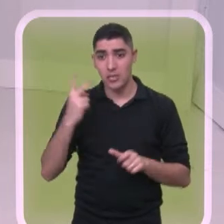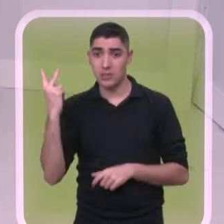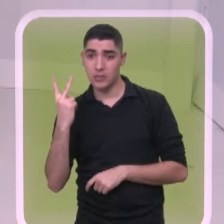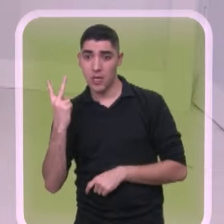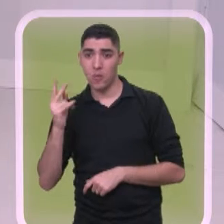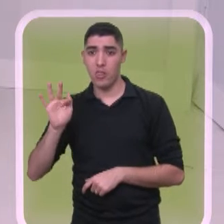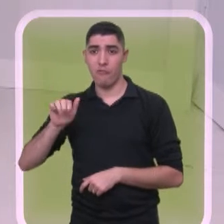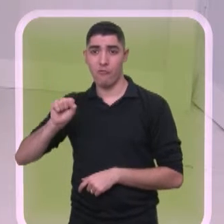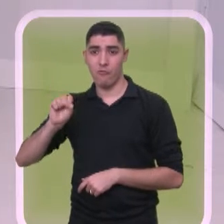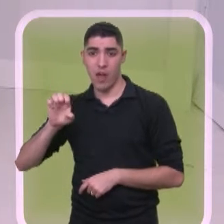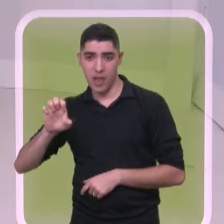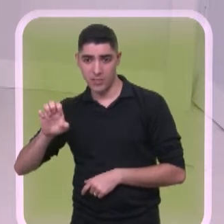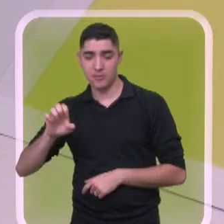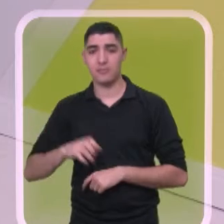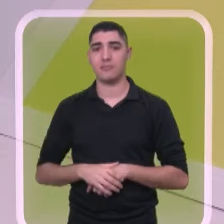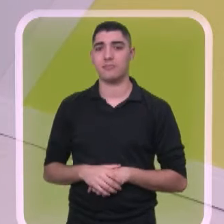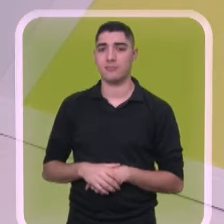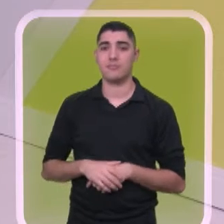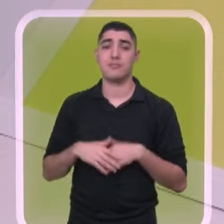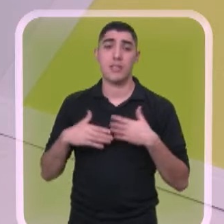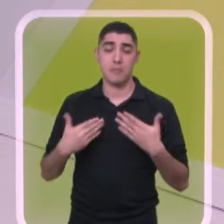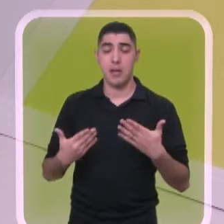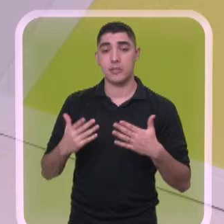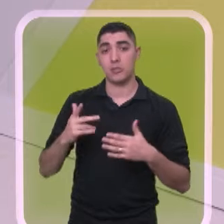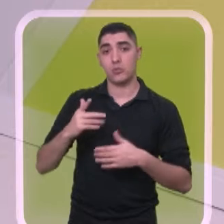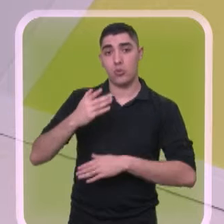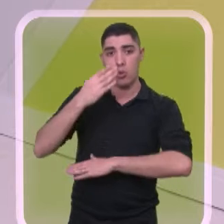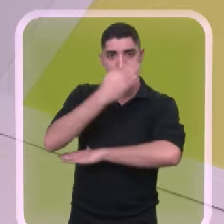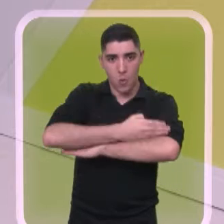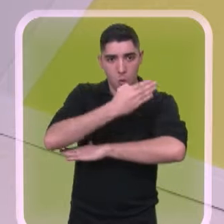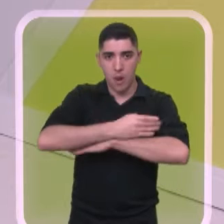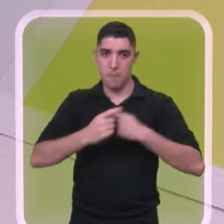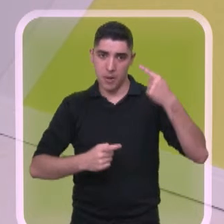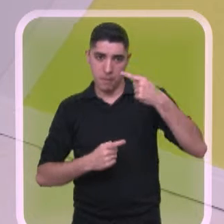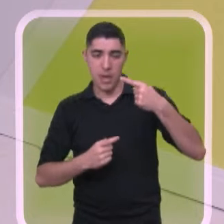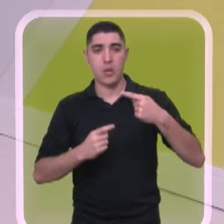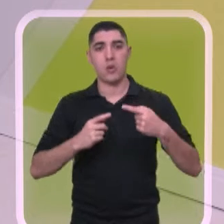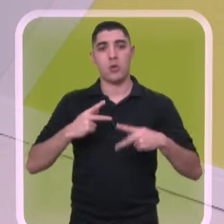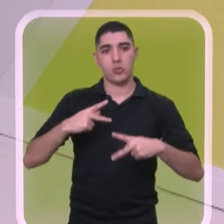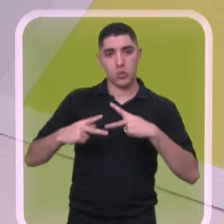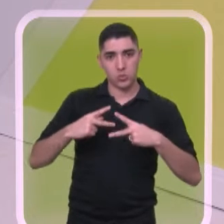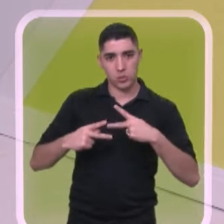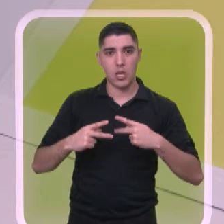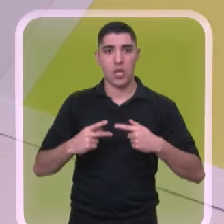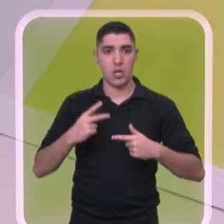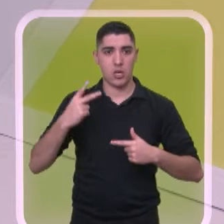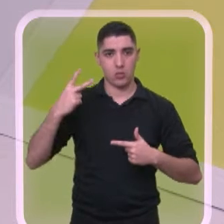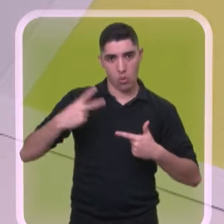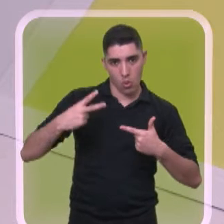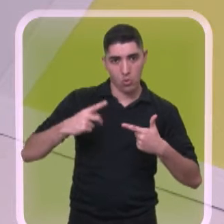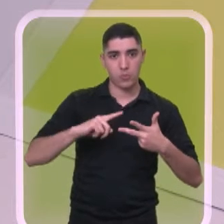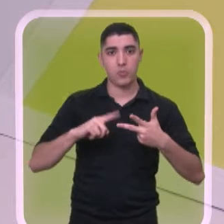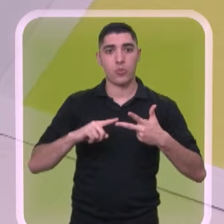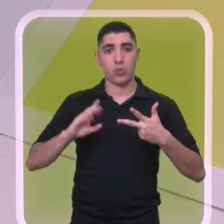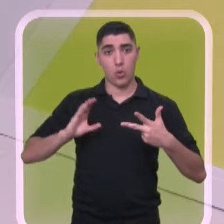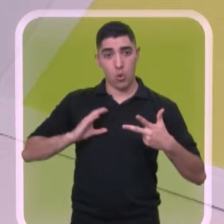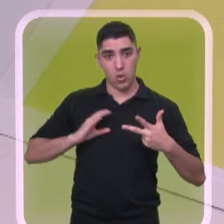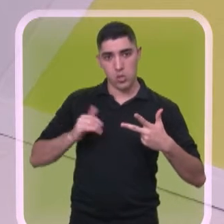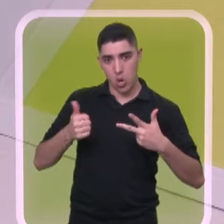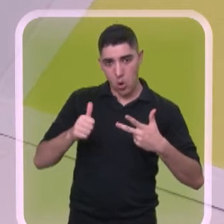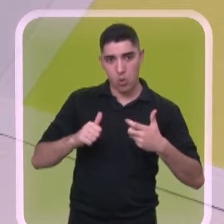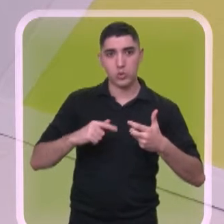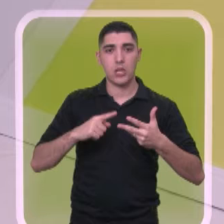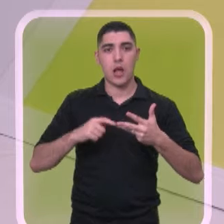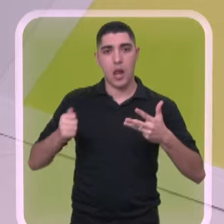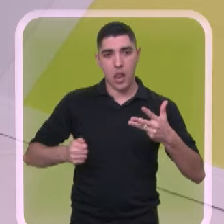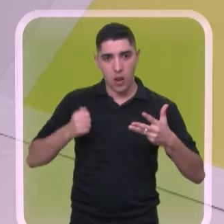Mas então os caras não fizeram, tá aí, ó. Rio Claro segue líder, São José segundo com 12, terceiro o Corinthians com 11, depois